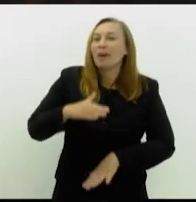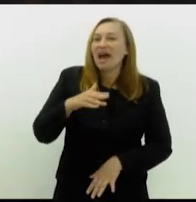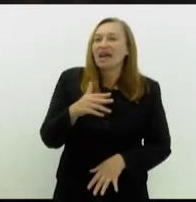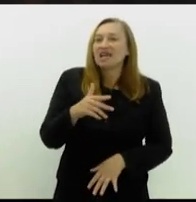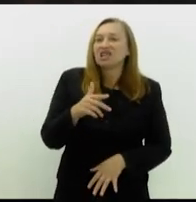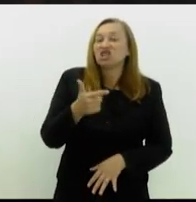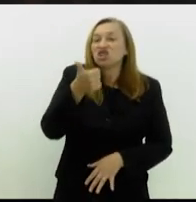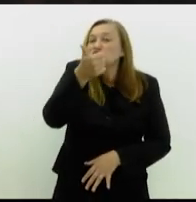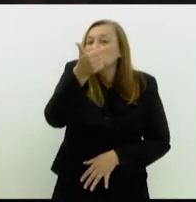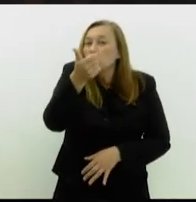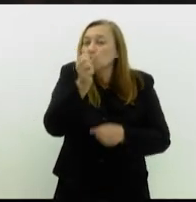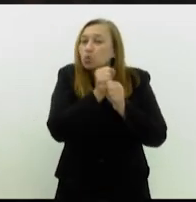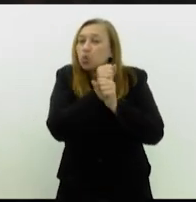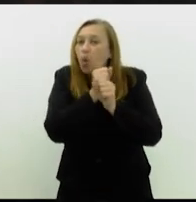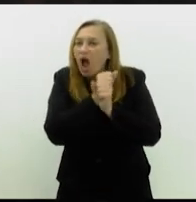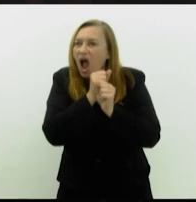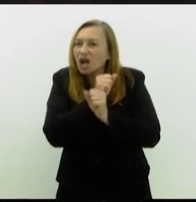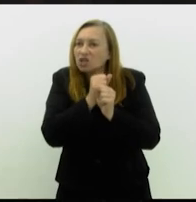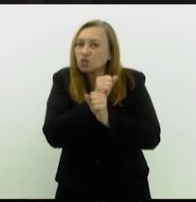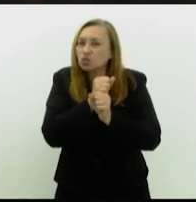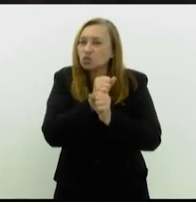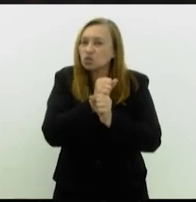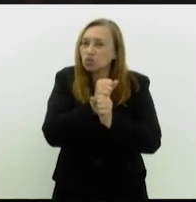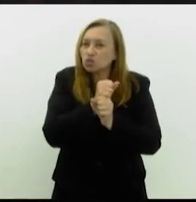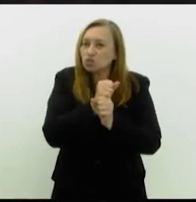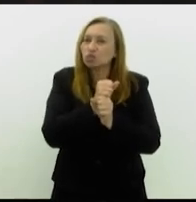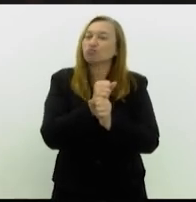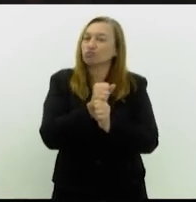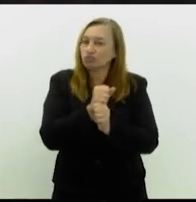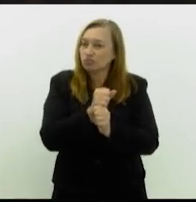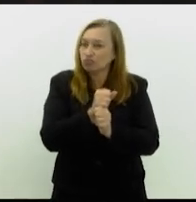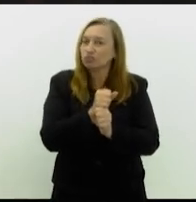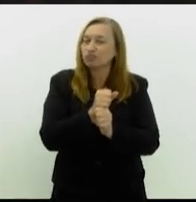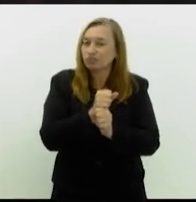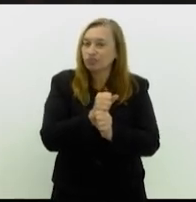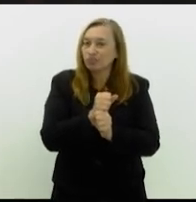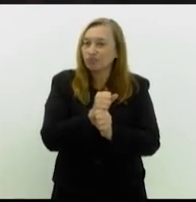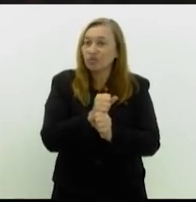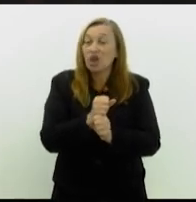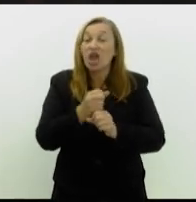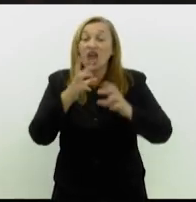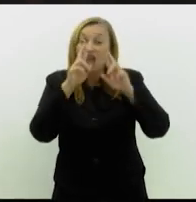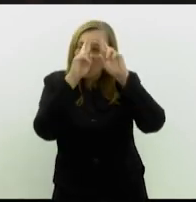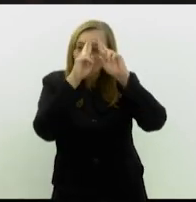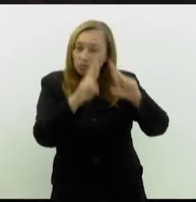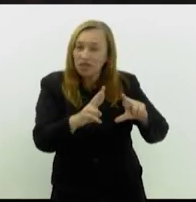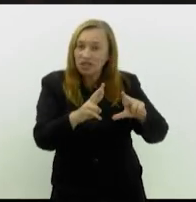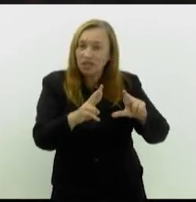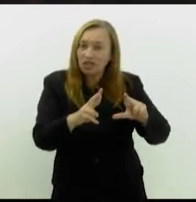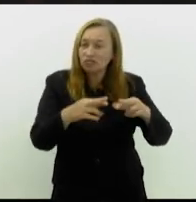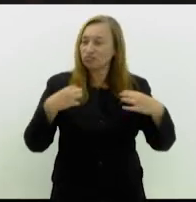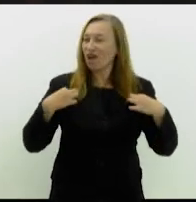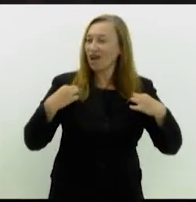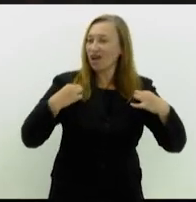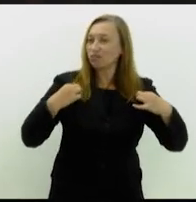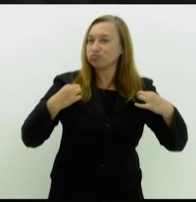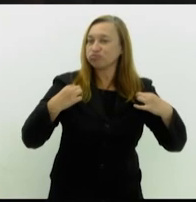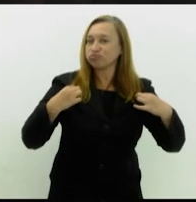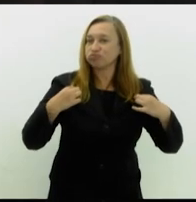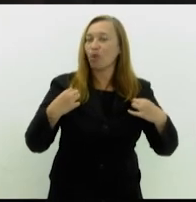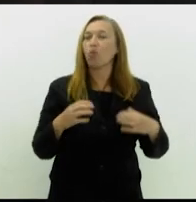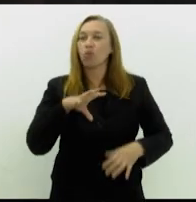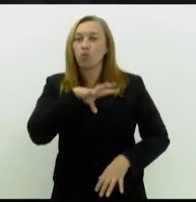12 anos esteve ali presente respeitando a camisa do Vasco da Gama